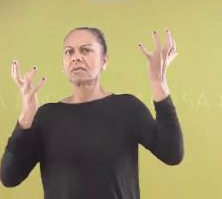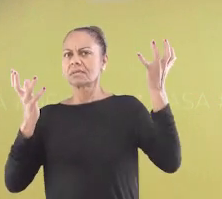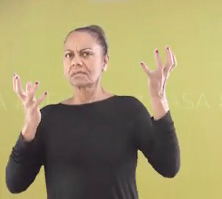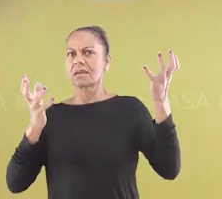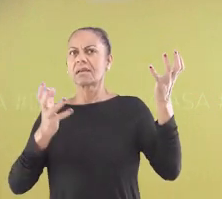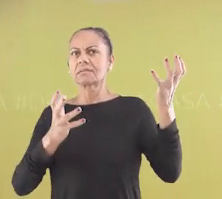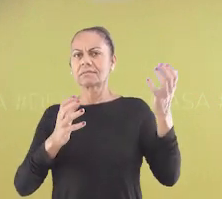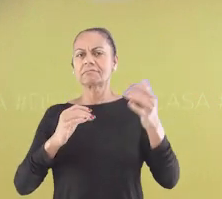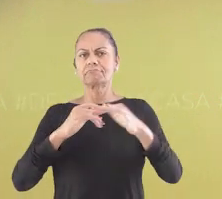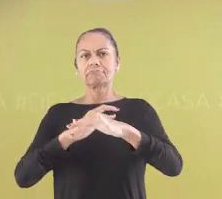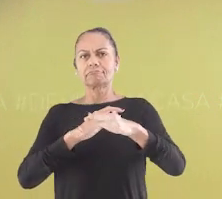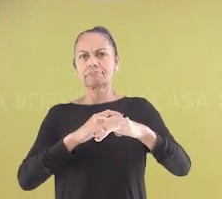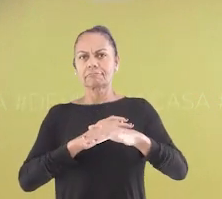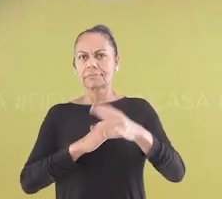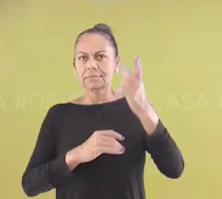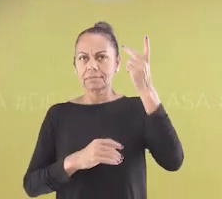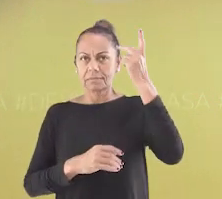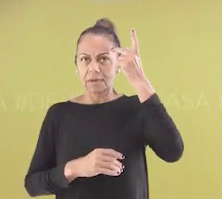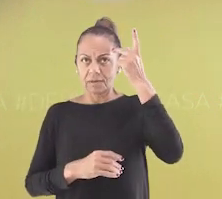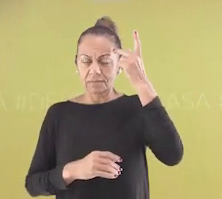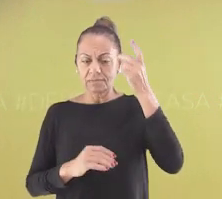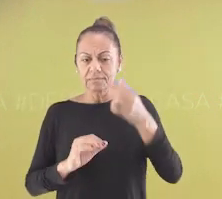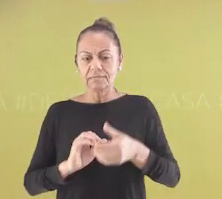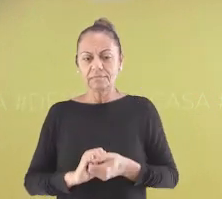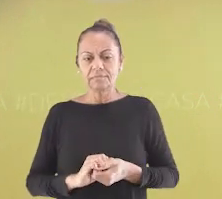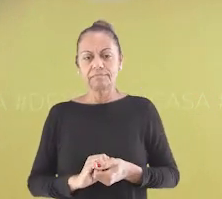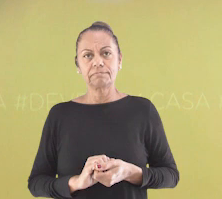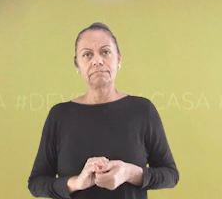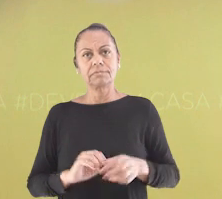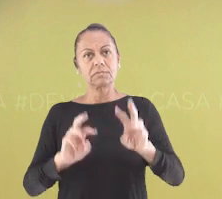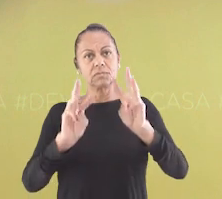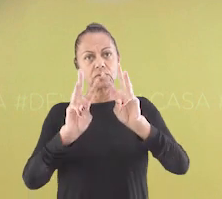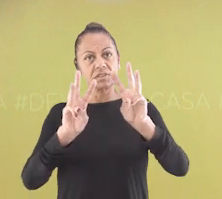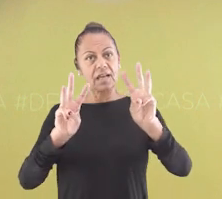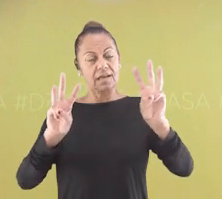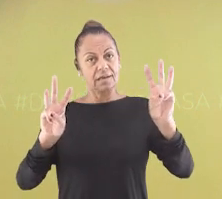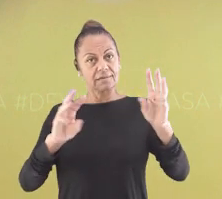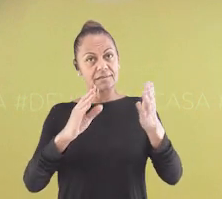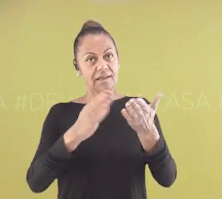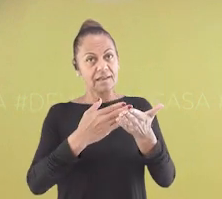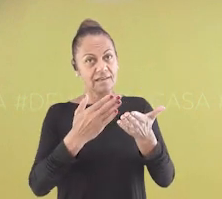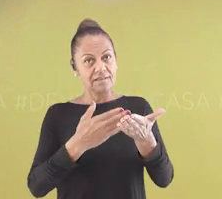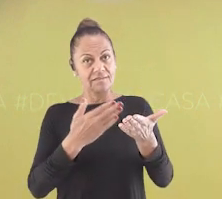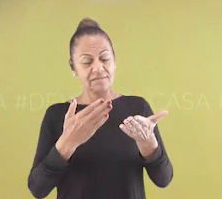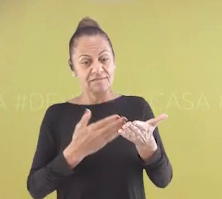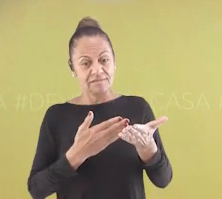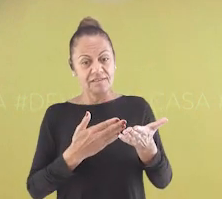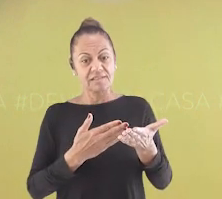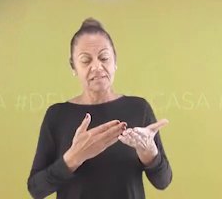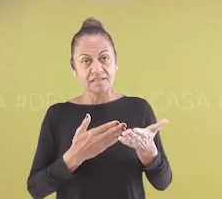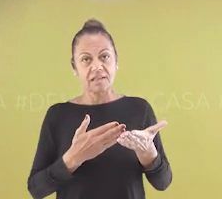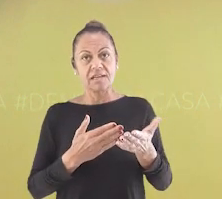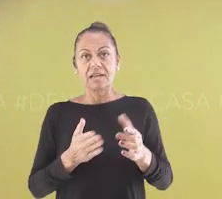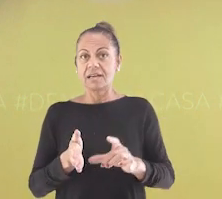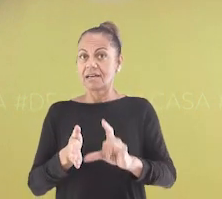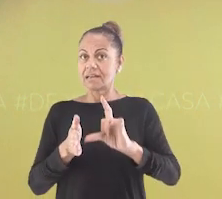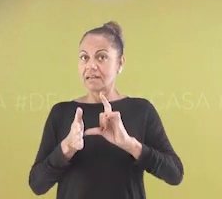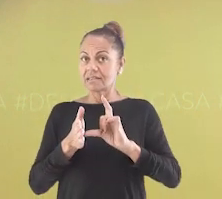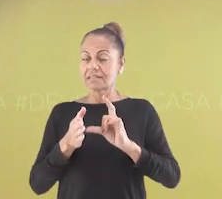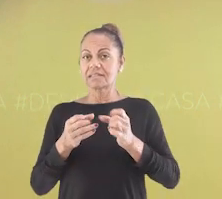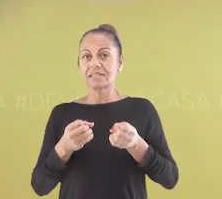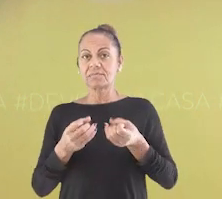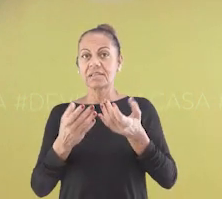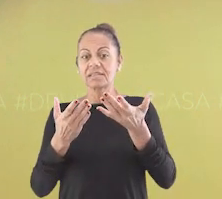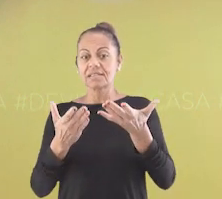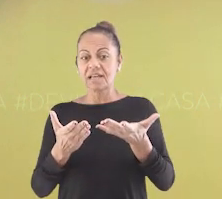muito assustadores os acontecimentos nas ruas do centro de São Paulo. Vejam que o site da revista identificou